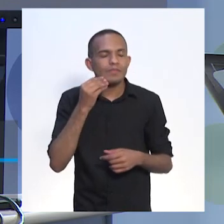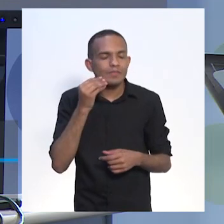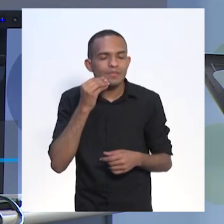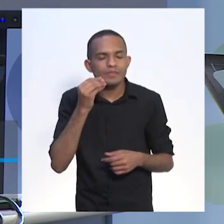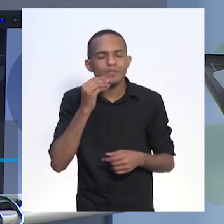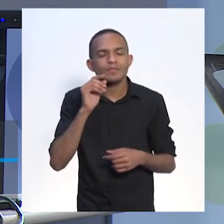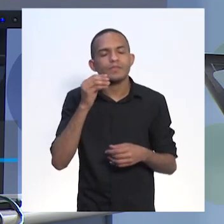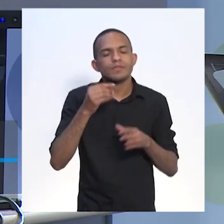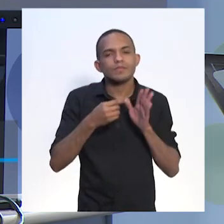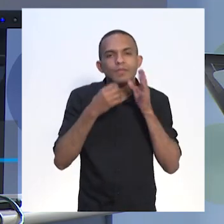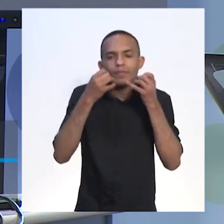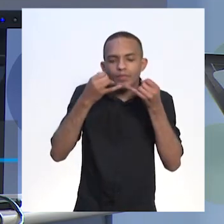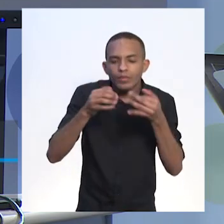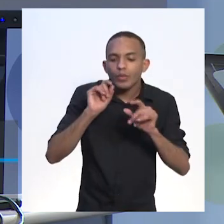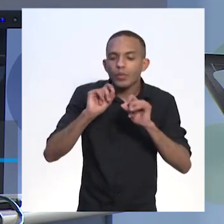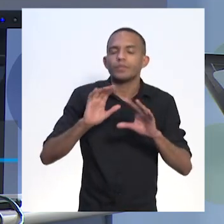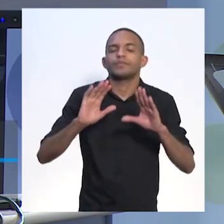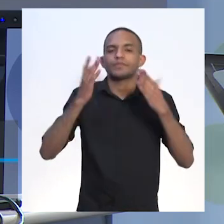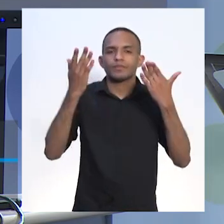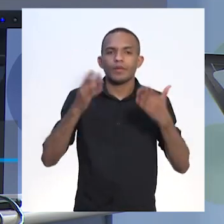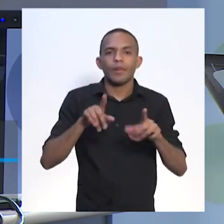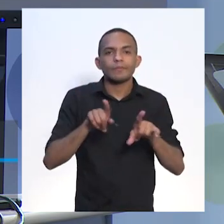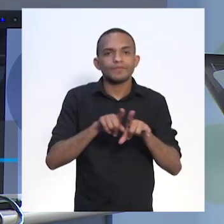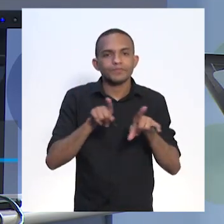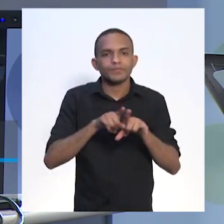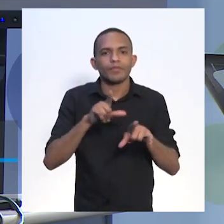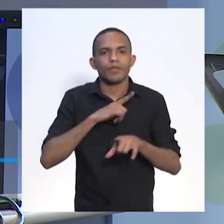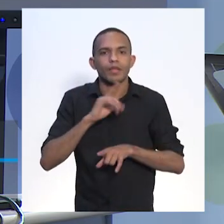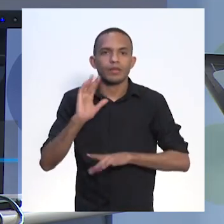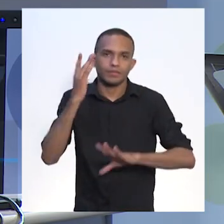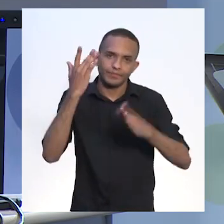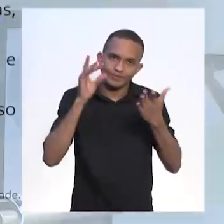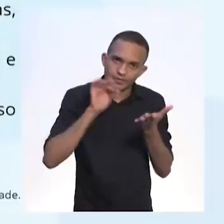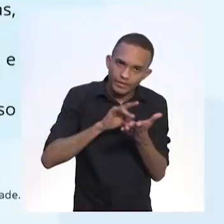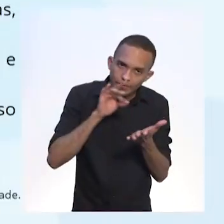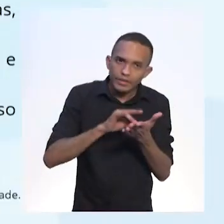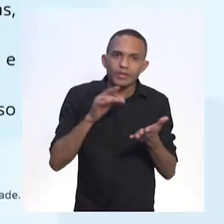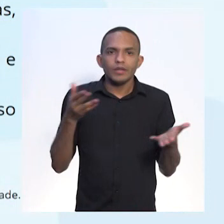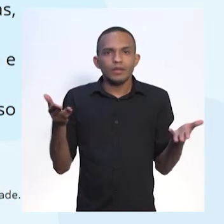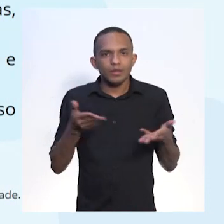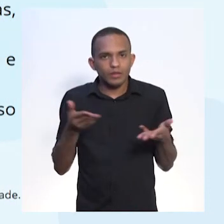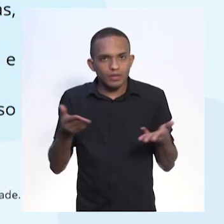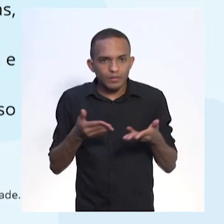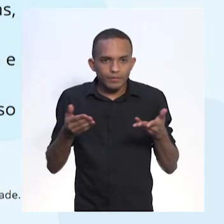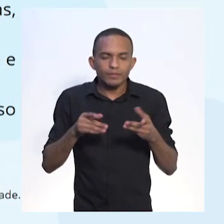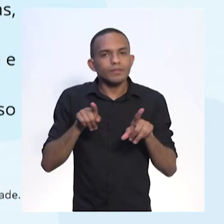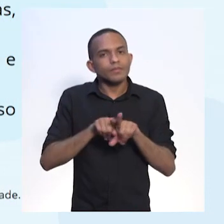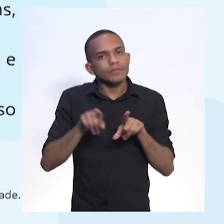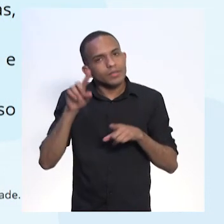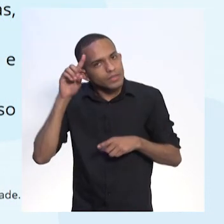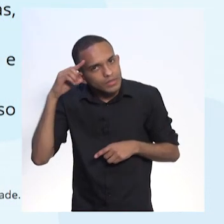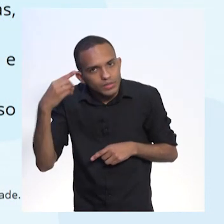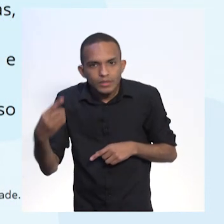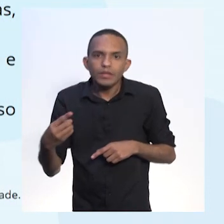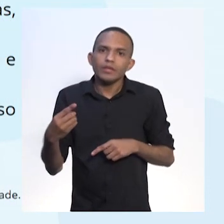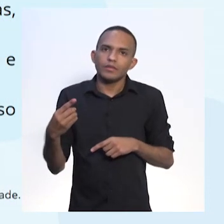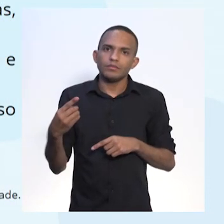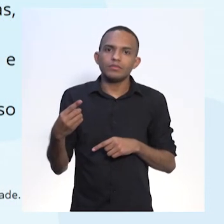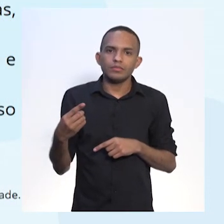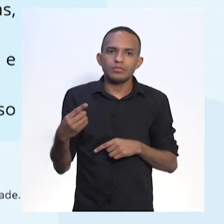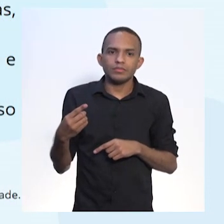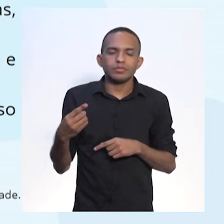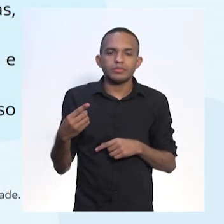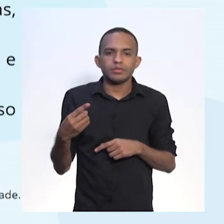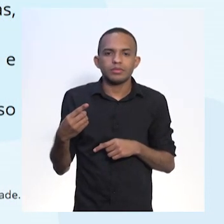que aconteceu. Tá? E aborda fatos reais, atuais e cotidianos. Ficou até meio redundante com o de